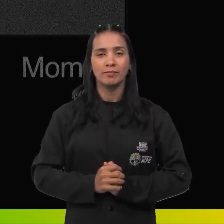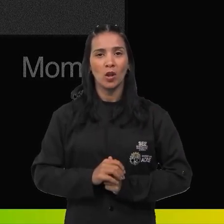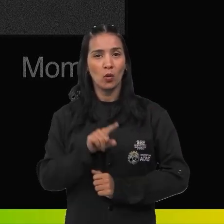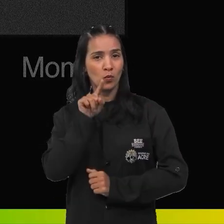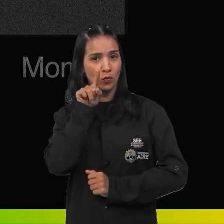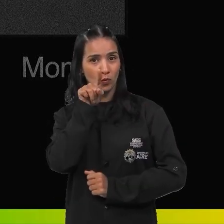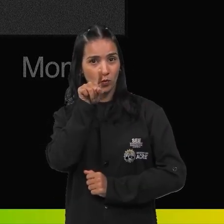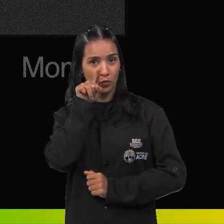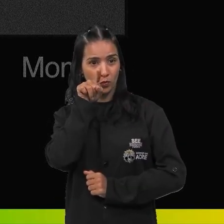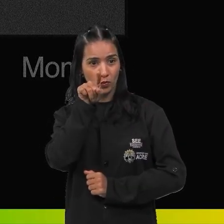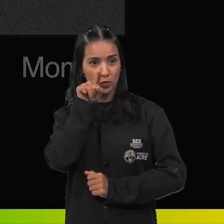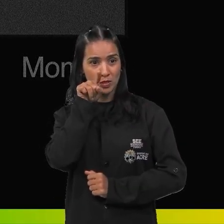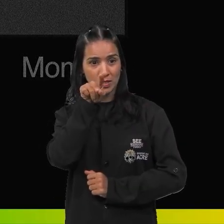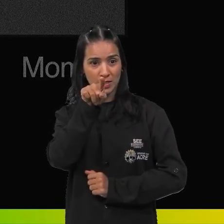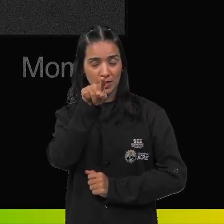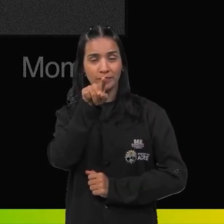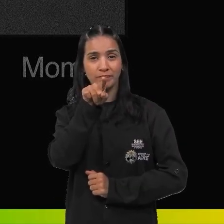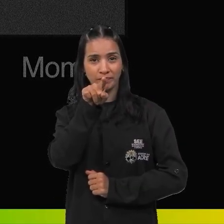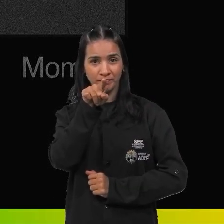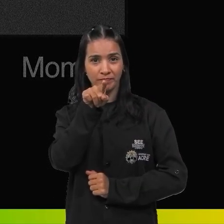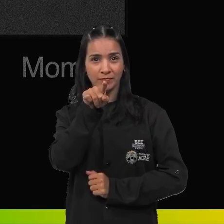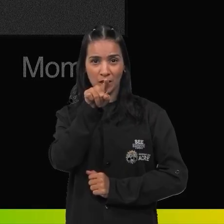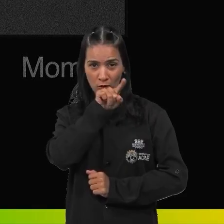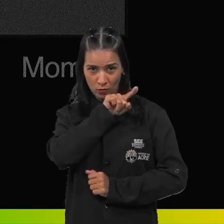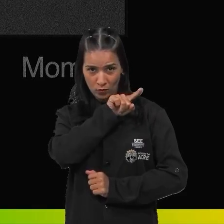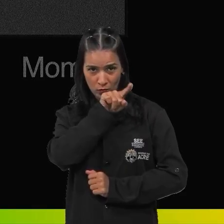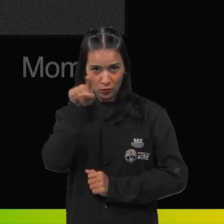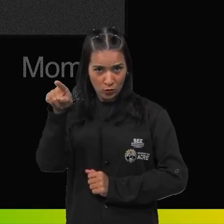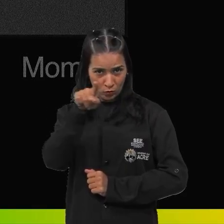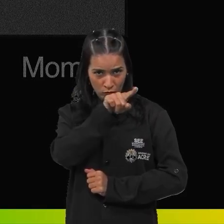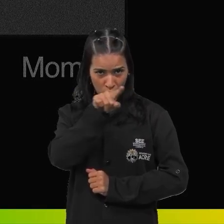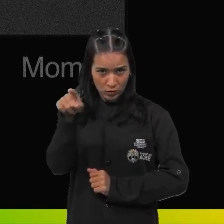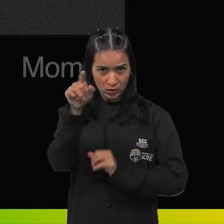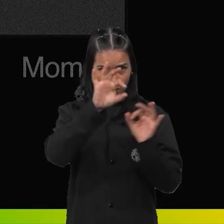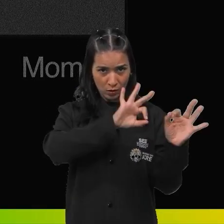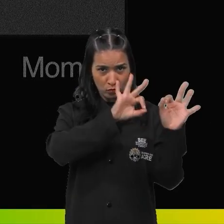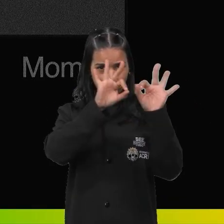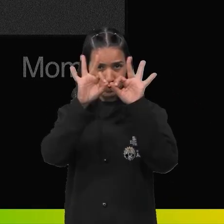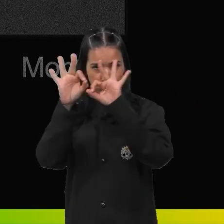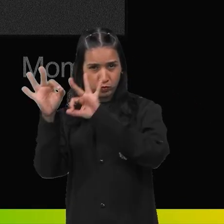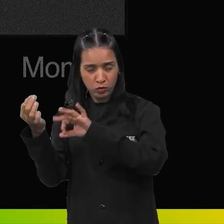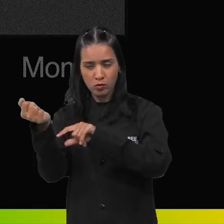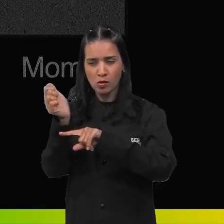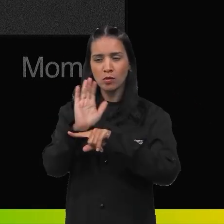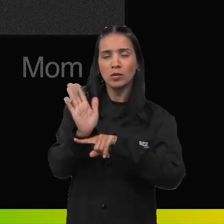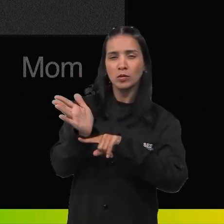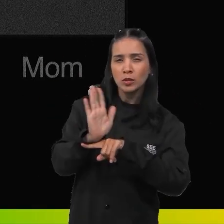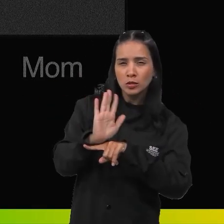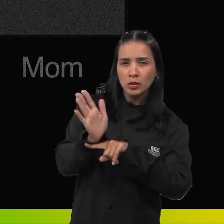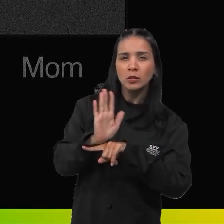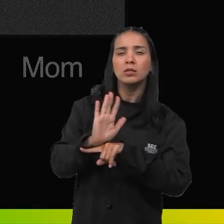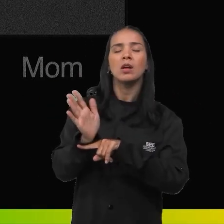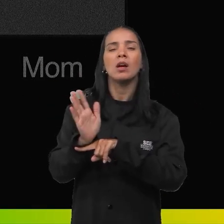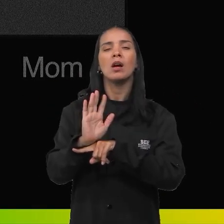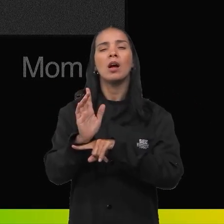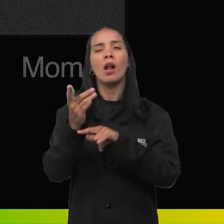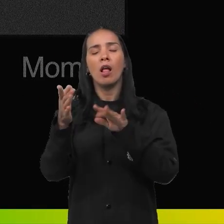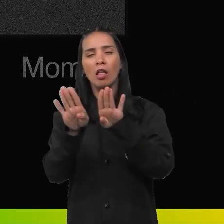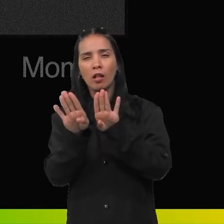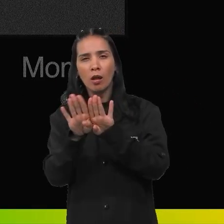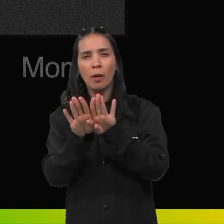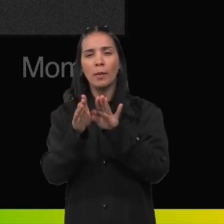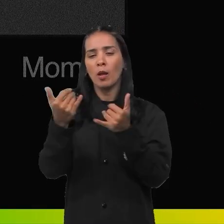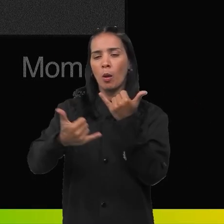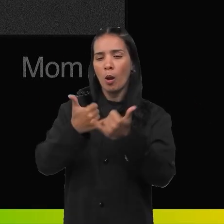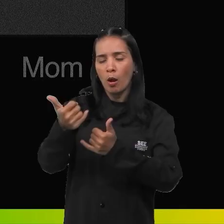Você que praticamente utiliza ou assiste muitas séries, filmes ou até mesmo jogos, né?